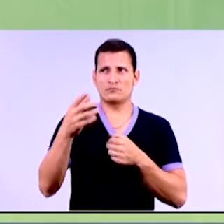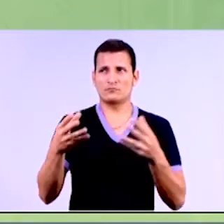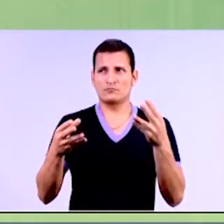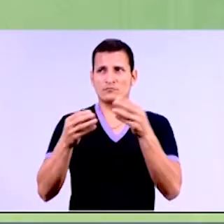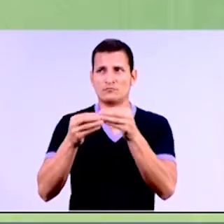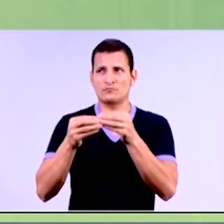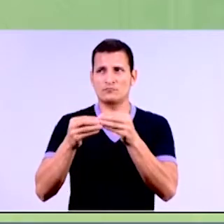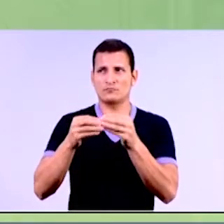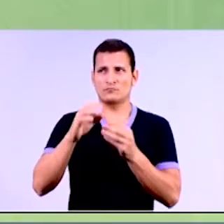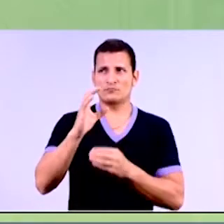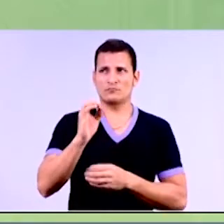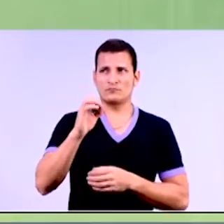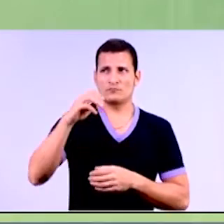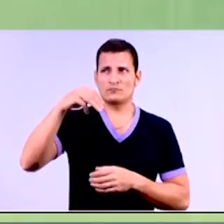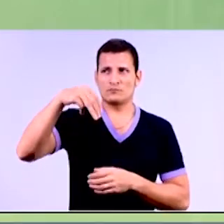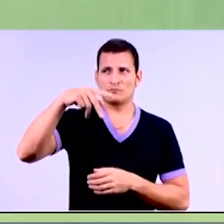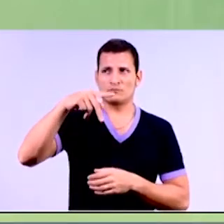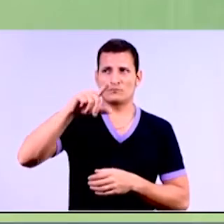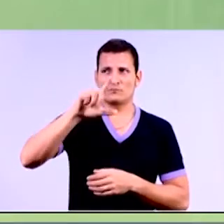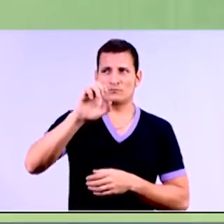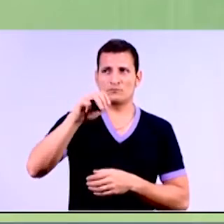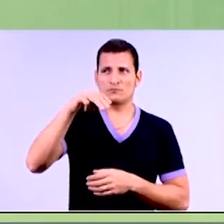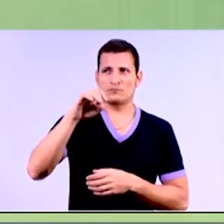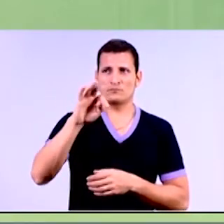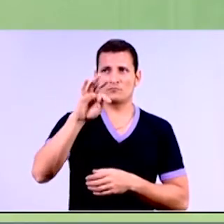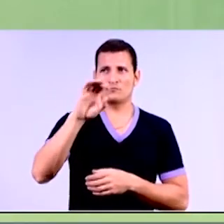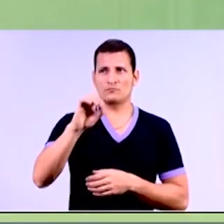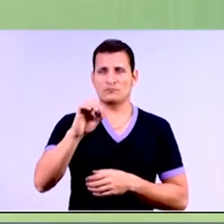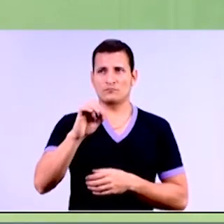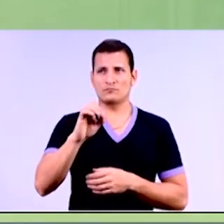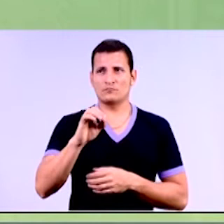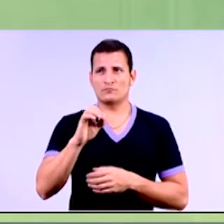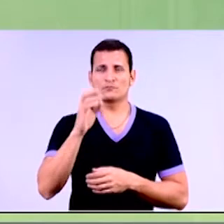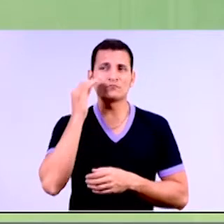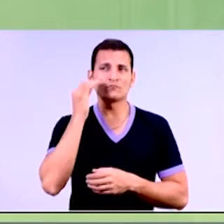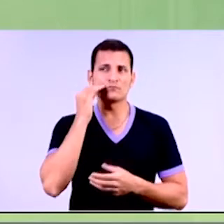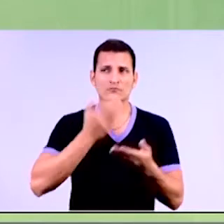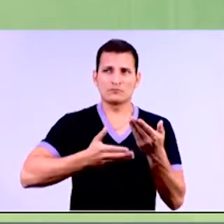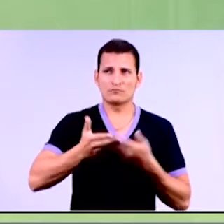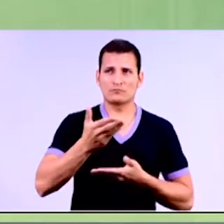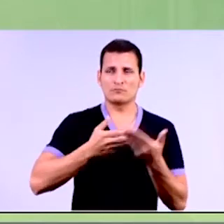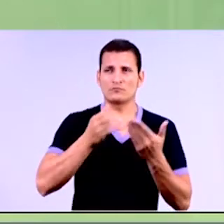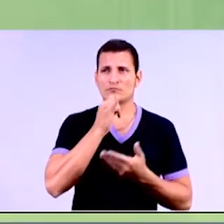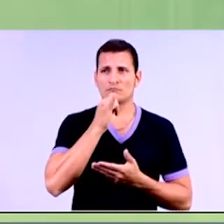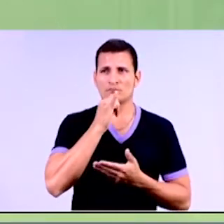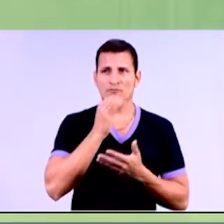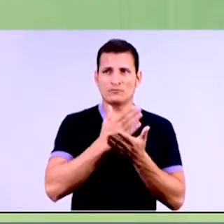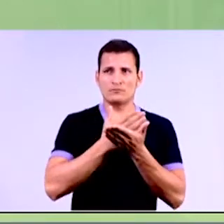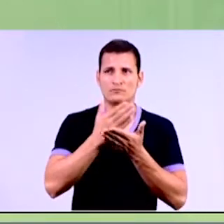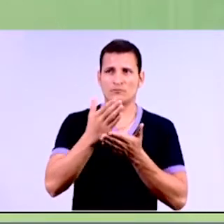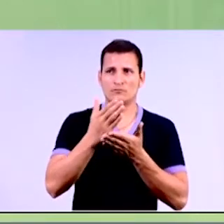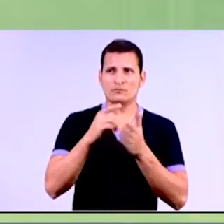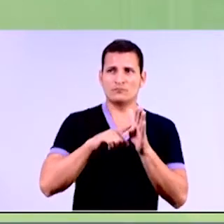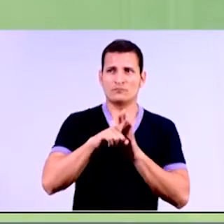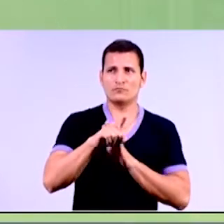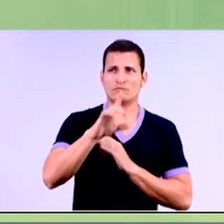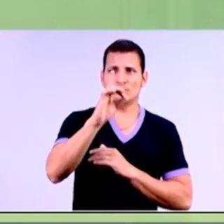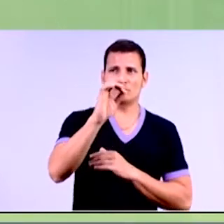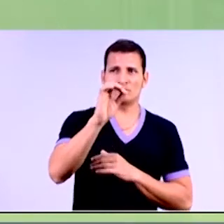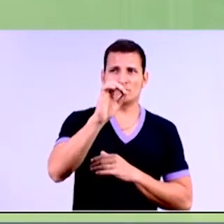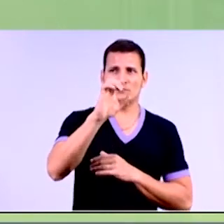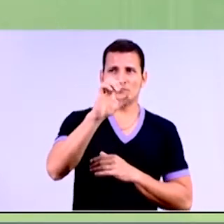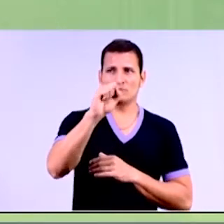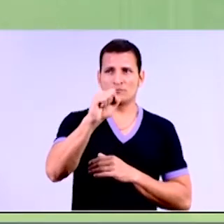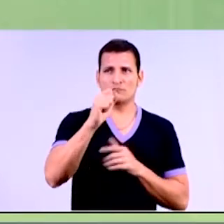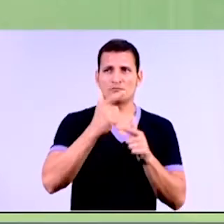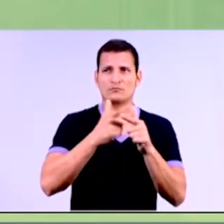complemento. Vamos correlacionar com o exemplo. Olha só. Eu comecei a pergunta com does. Por que